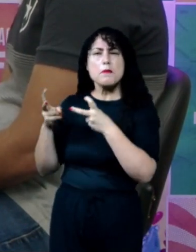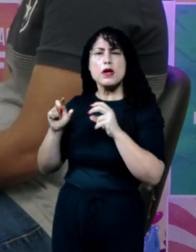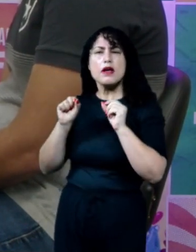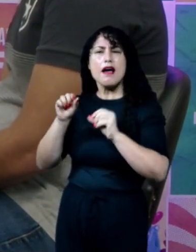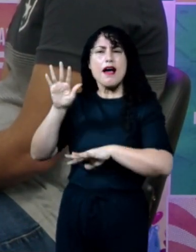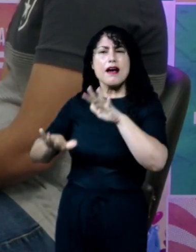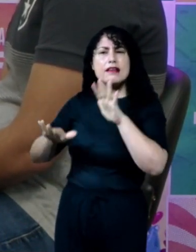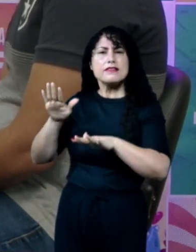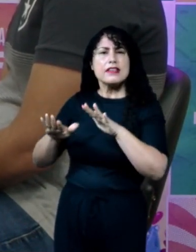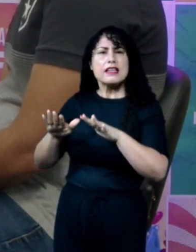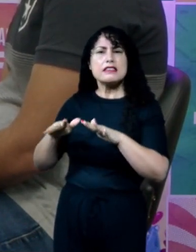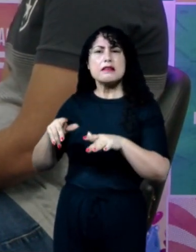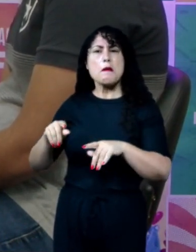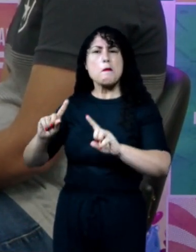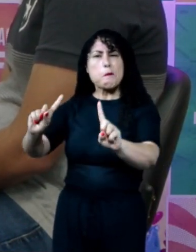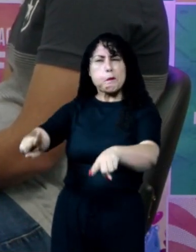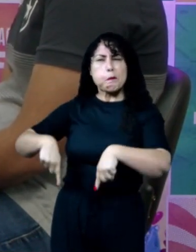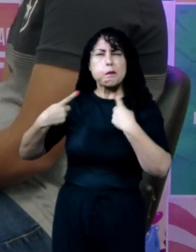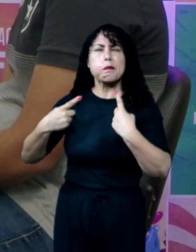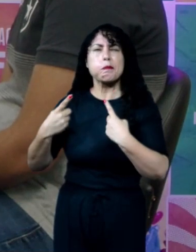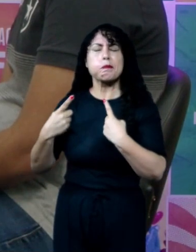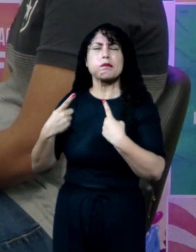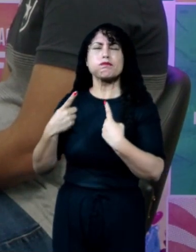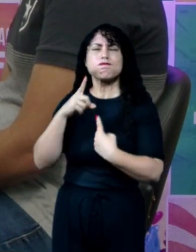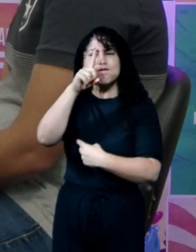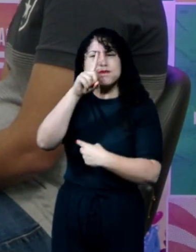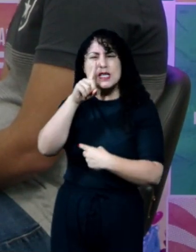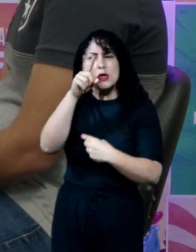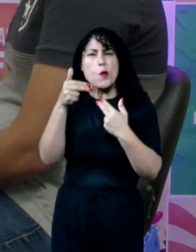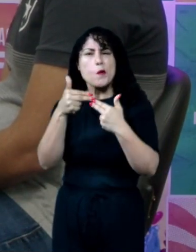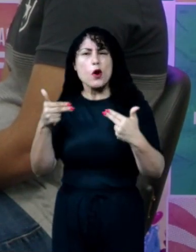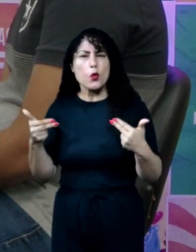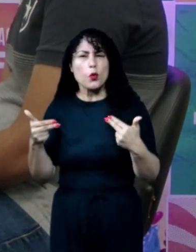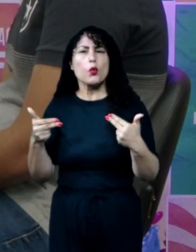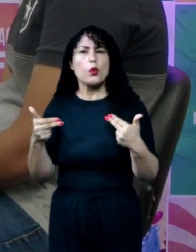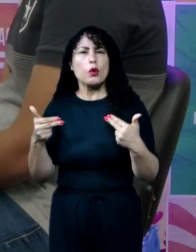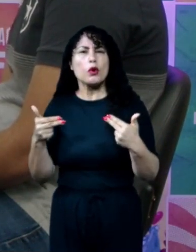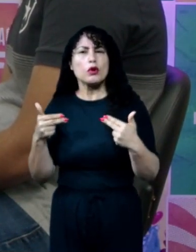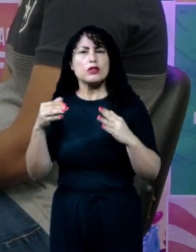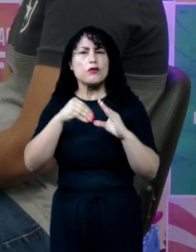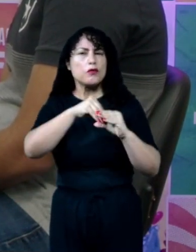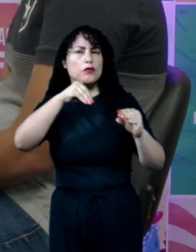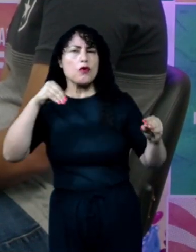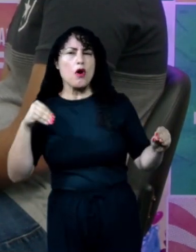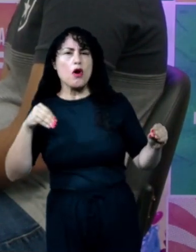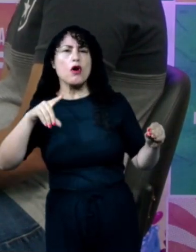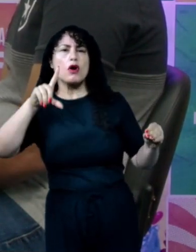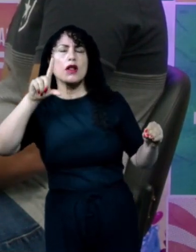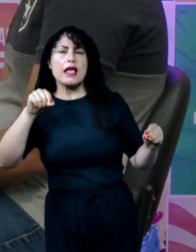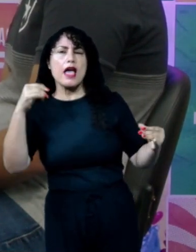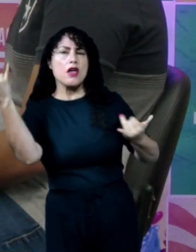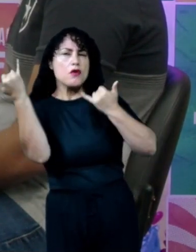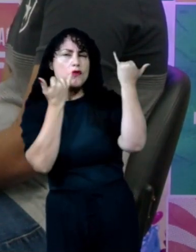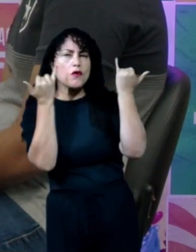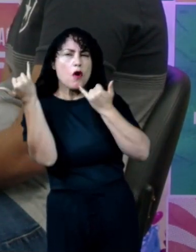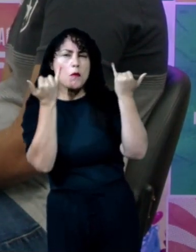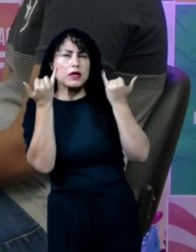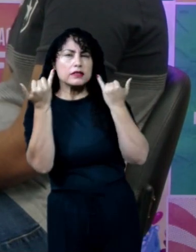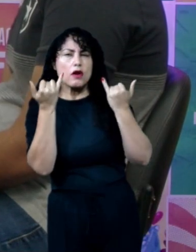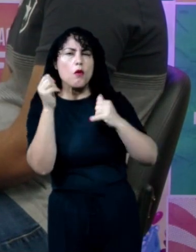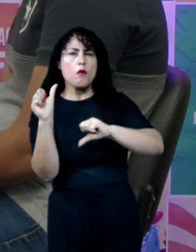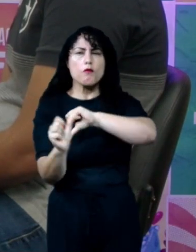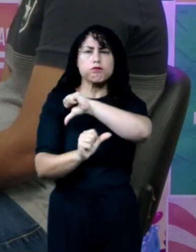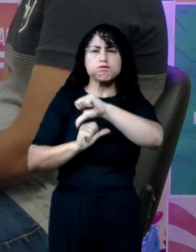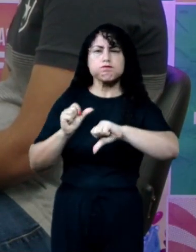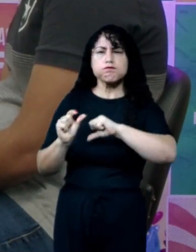vezes muito mais danoso do que alguma coisa externa é o que a informação faz.